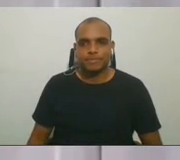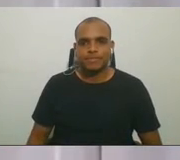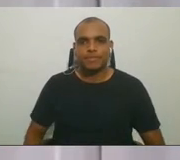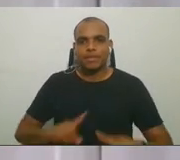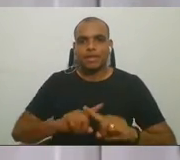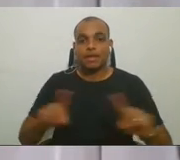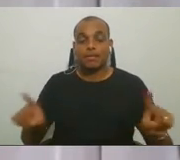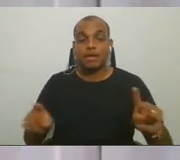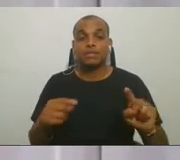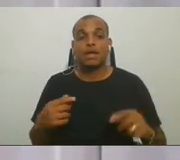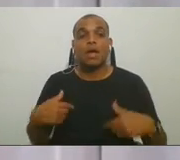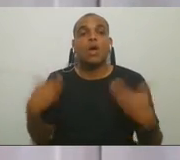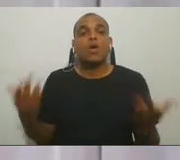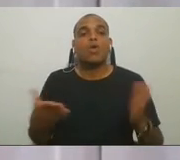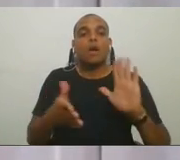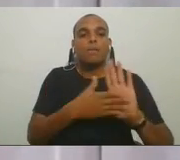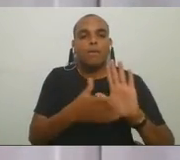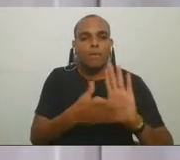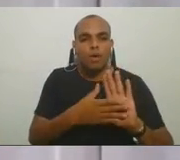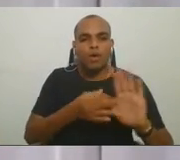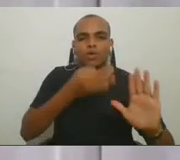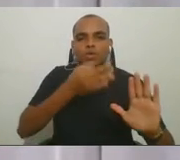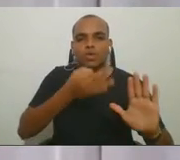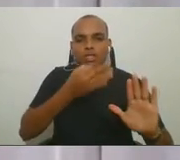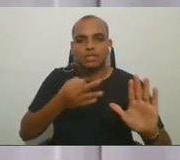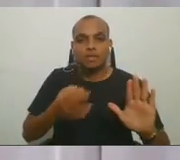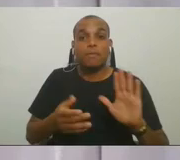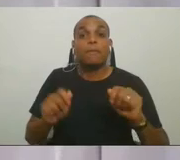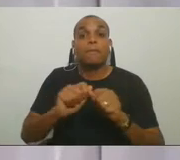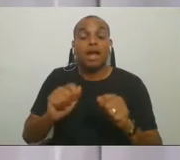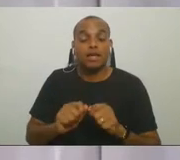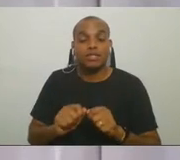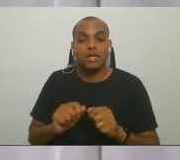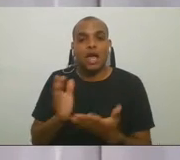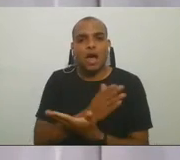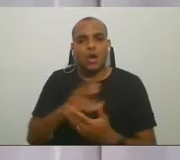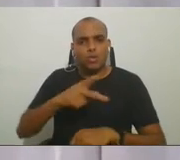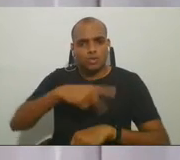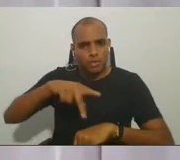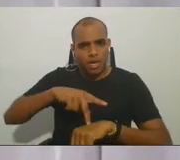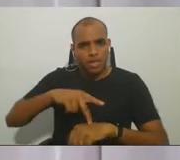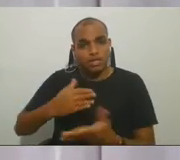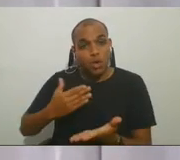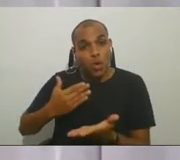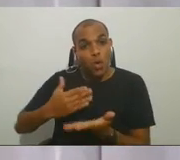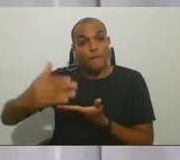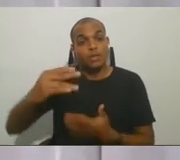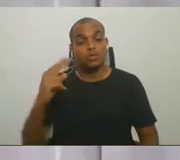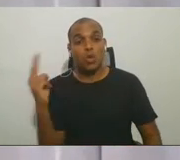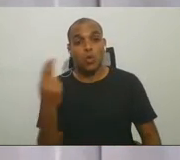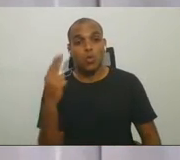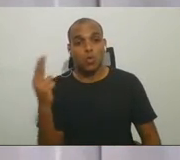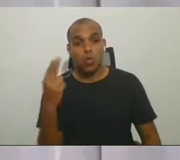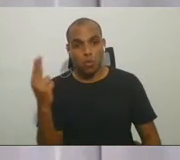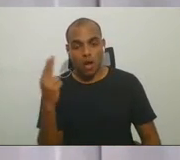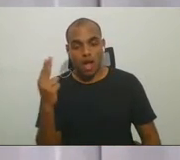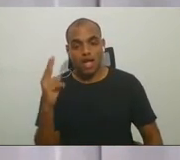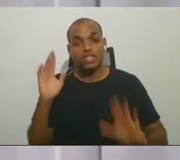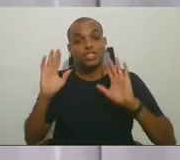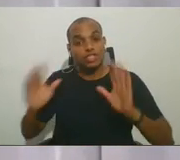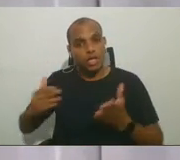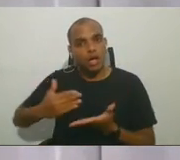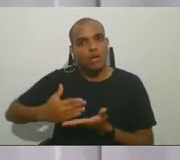Neste momento, em vários países, no Uruguai foi pioneiro, estamos ensaiando políticas públicas